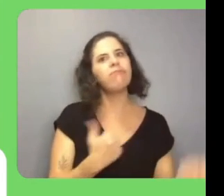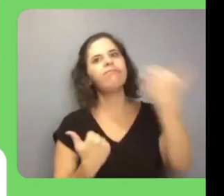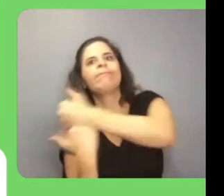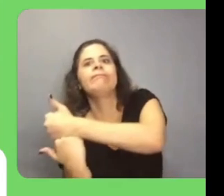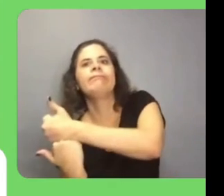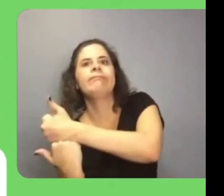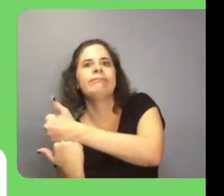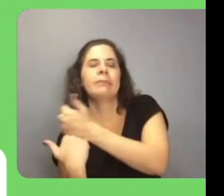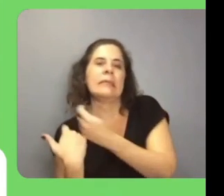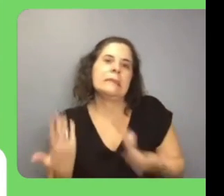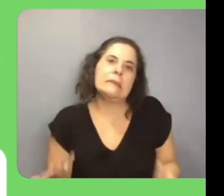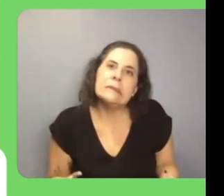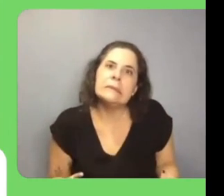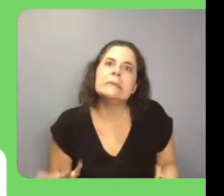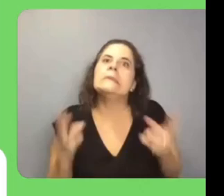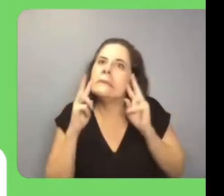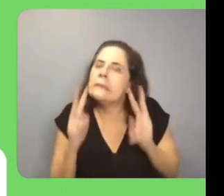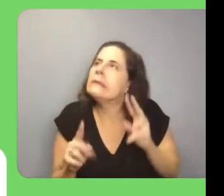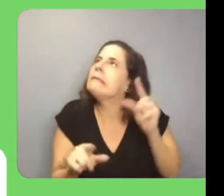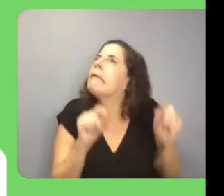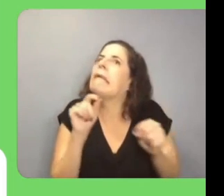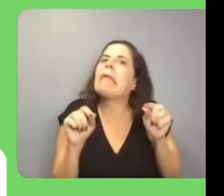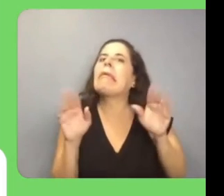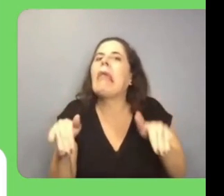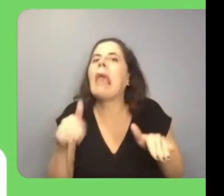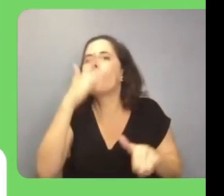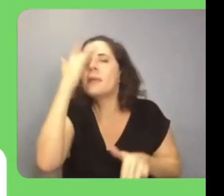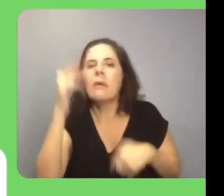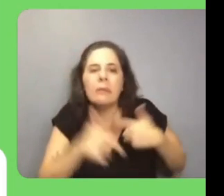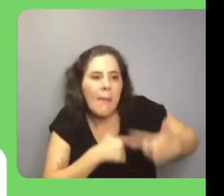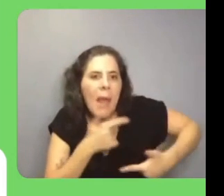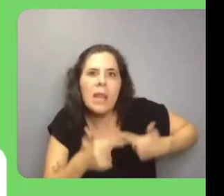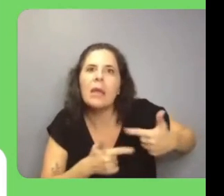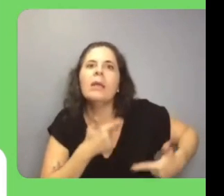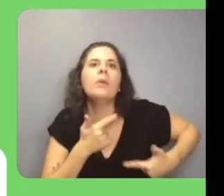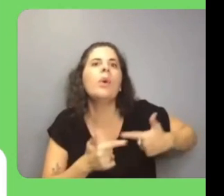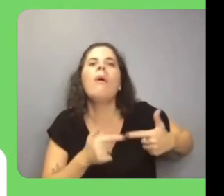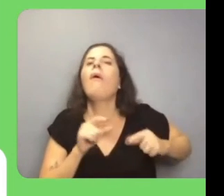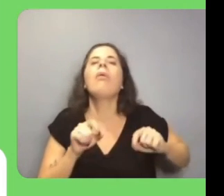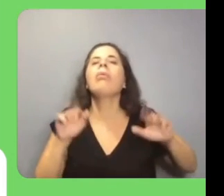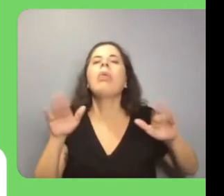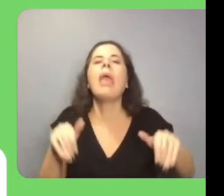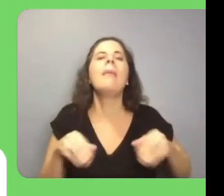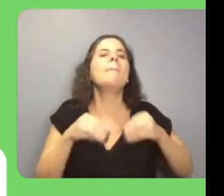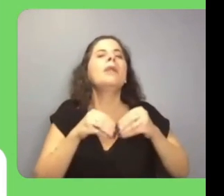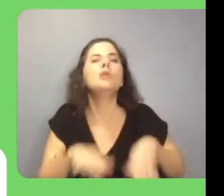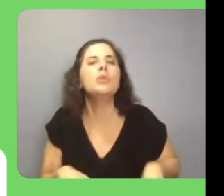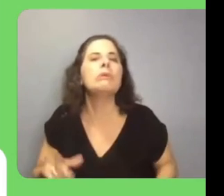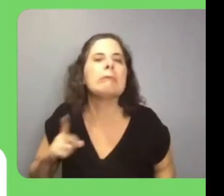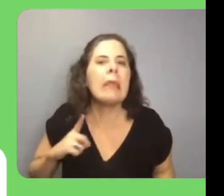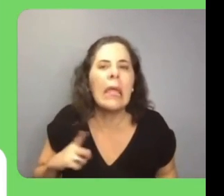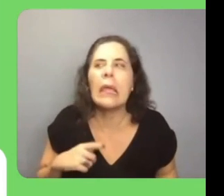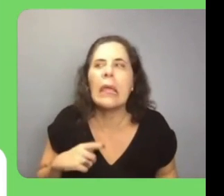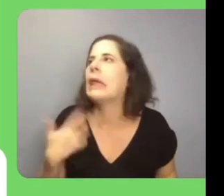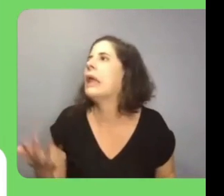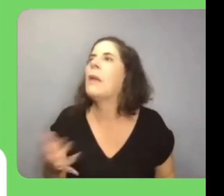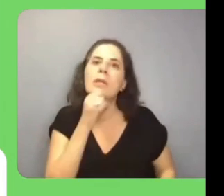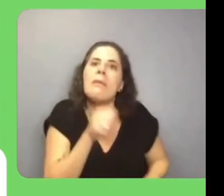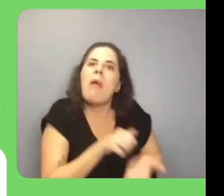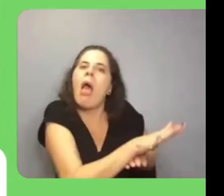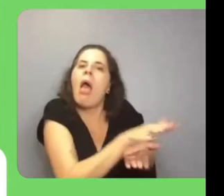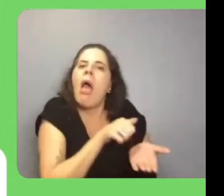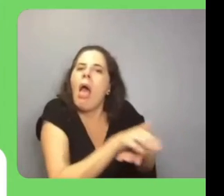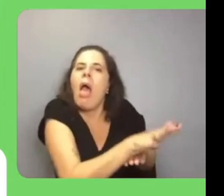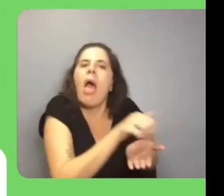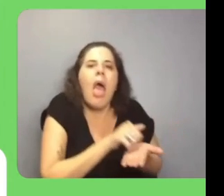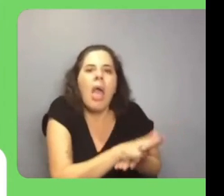chão, quem está sendo prejudicado com os grandes layoffs, quem está sendo prejudicado com os editais